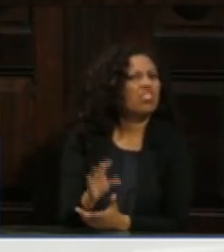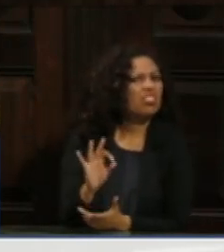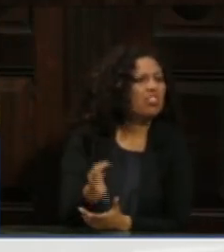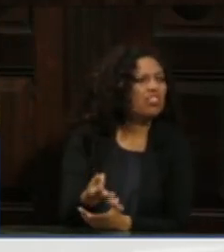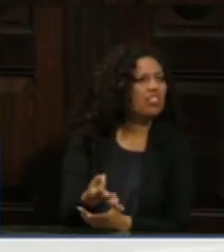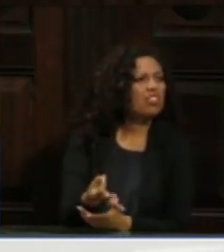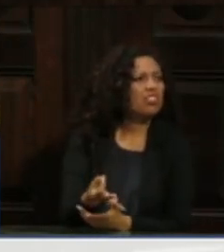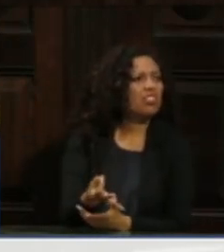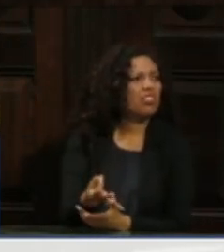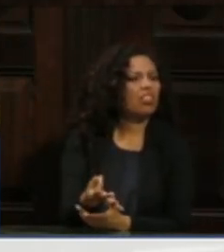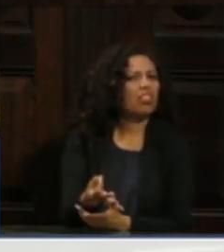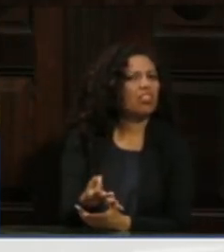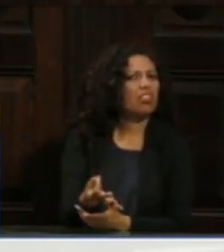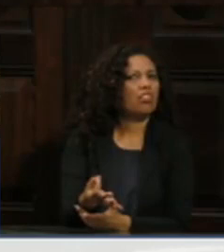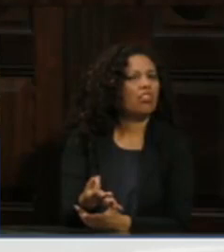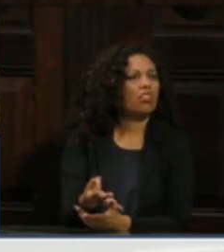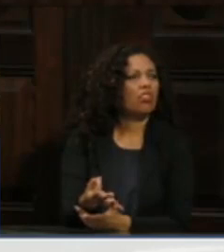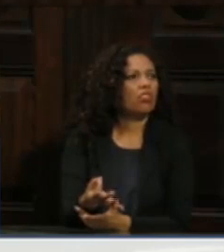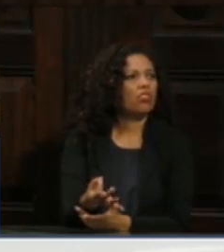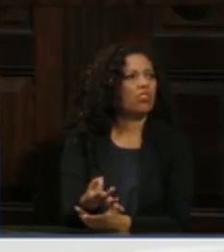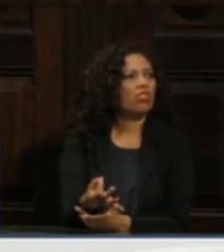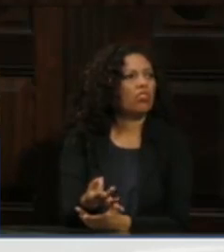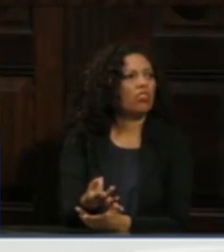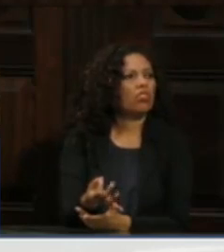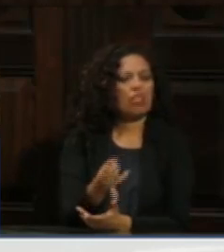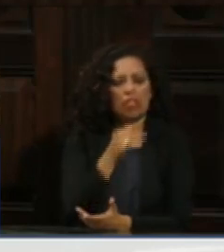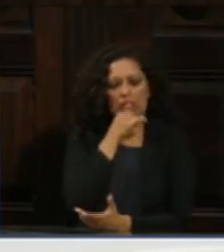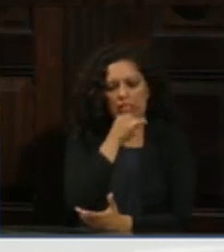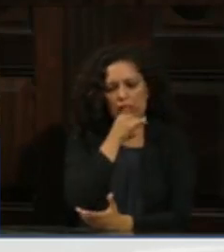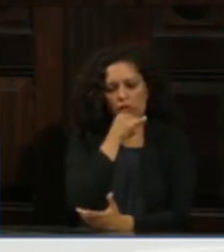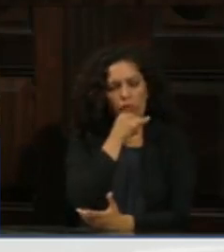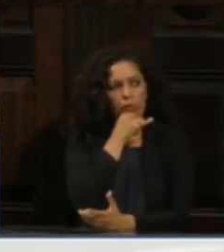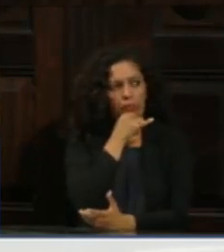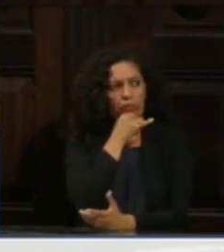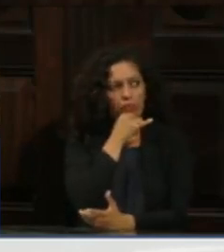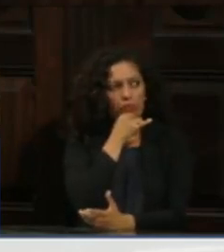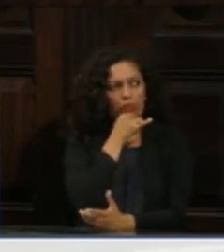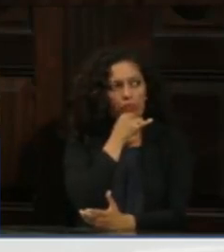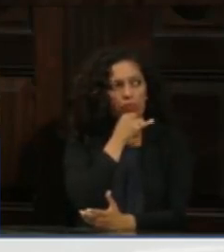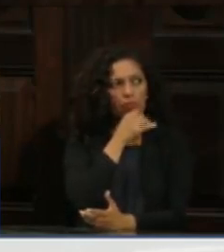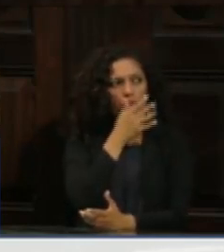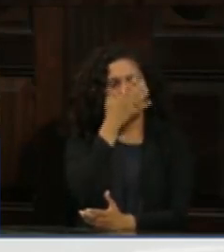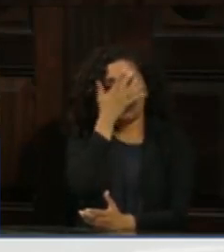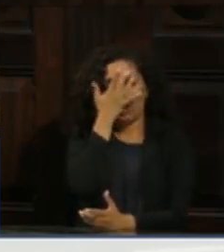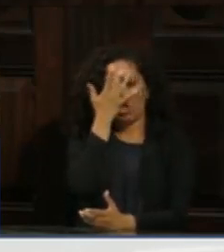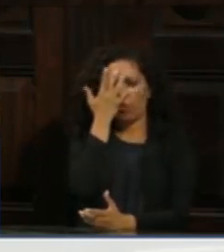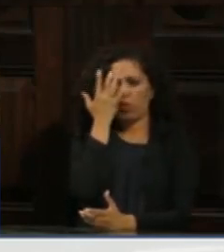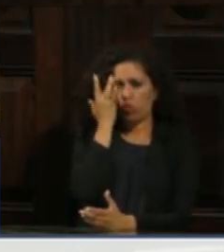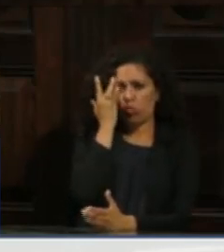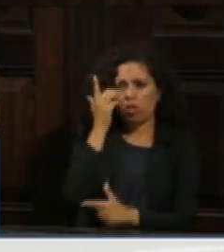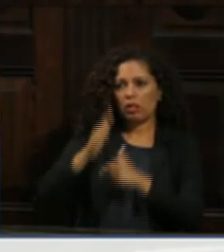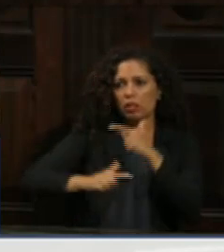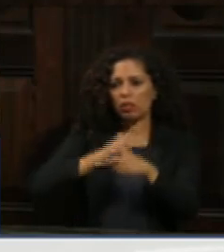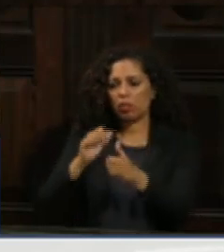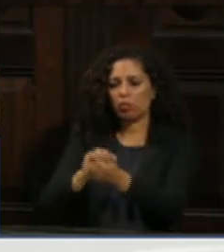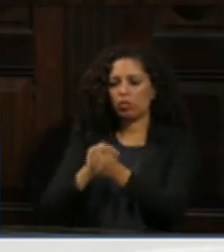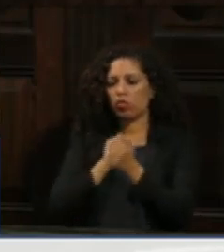coisa é a conferência, o registro, a apuração de qualquer assessor, de qualquer mandato, que eventualmente tenha que